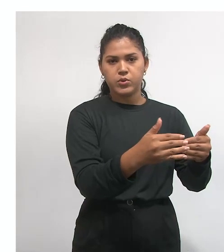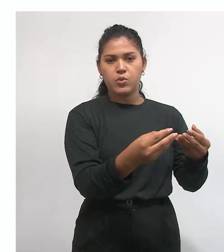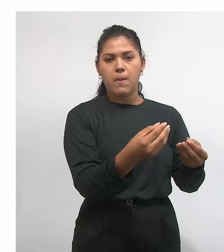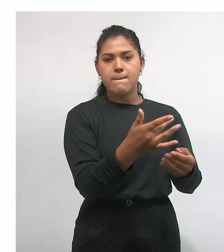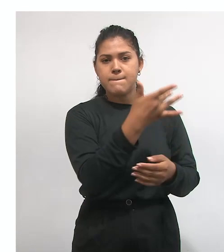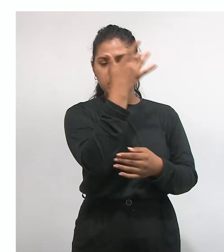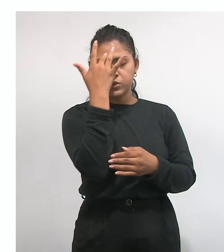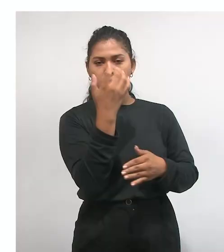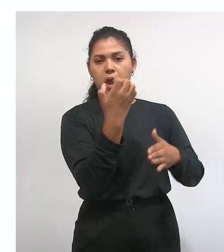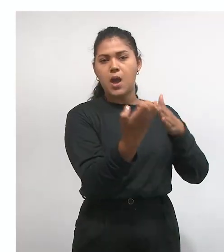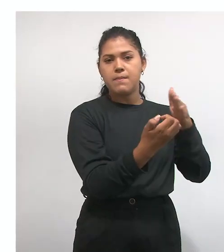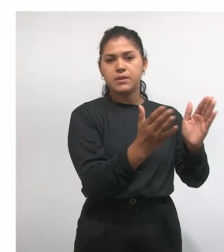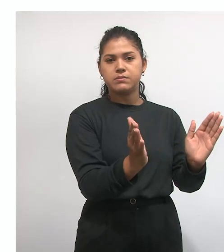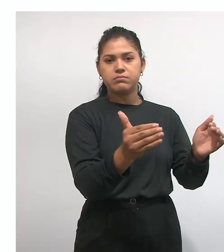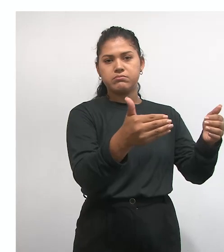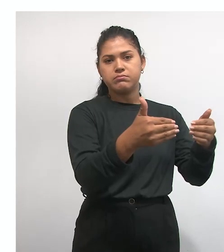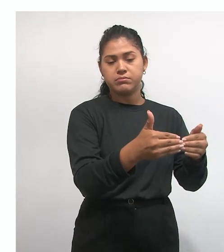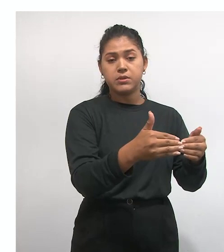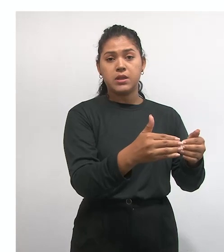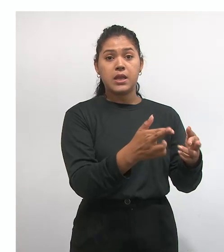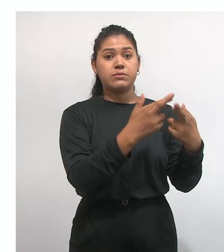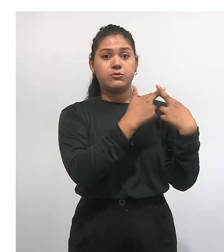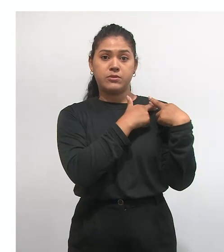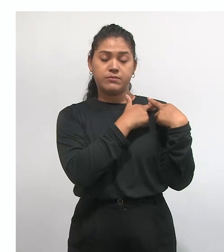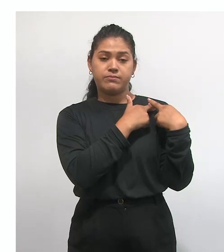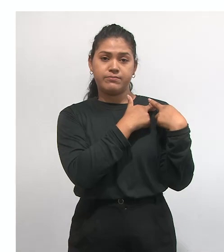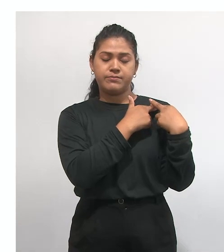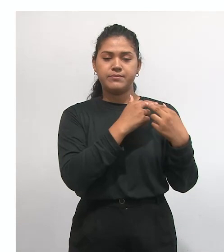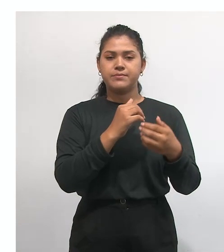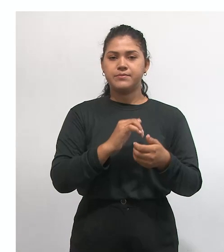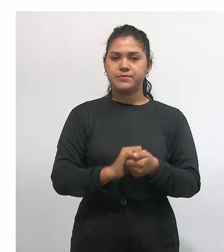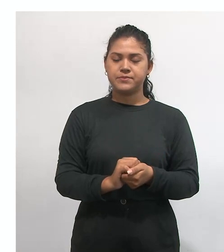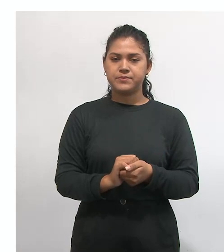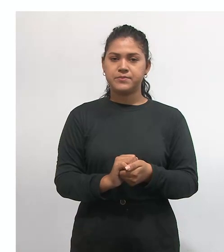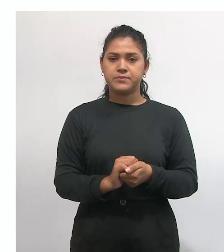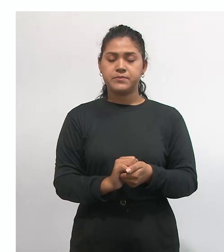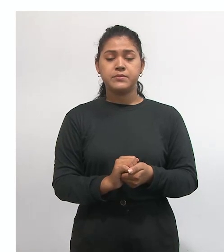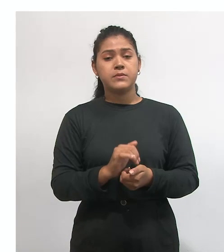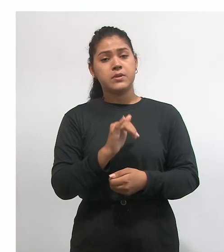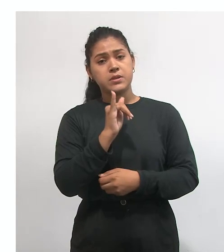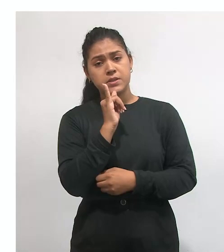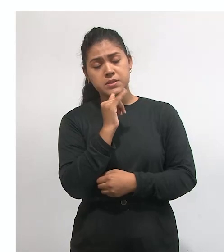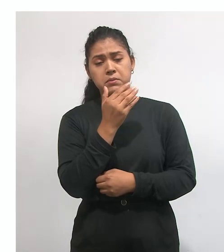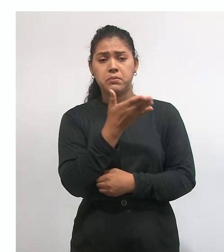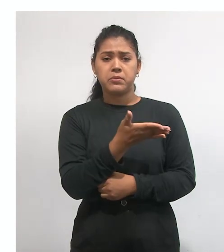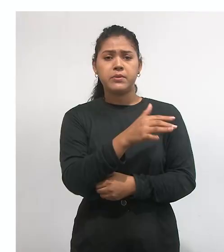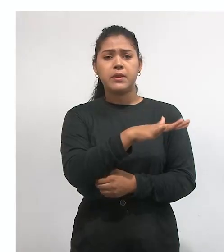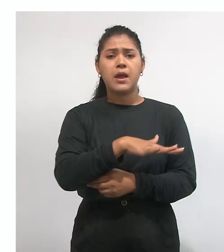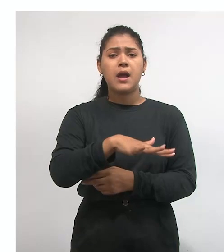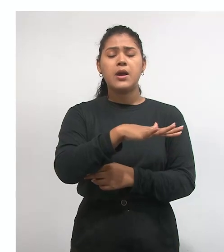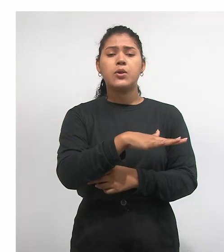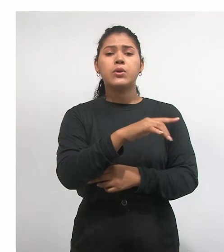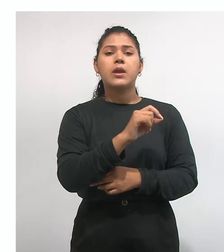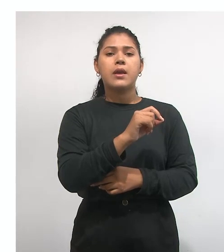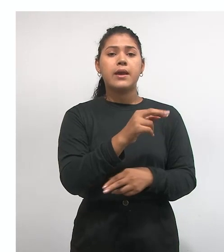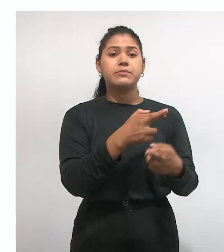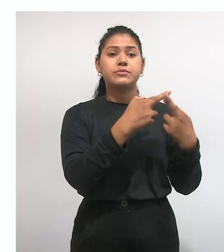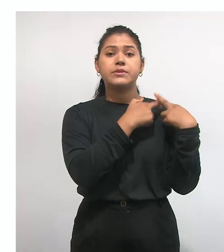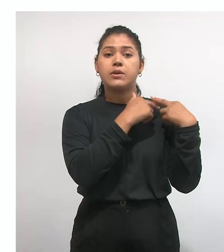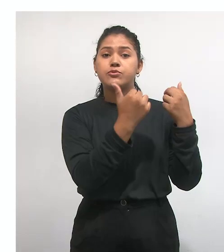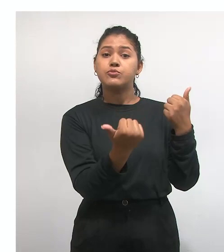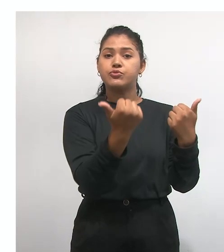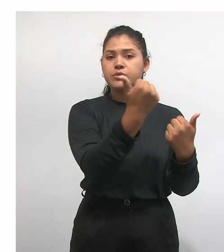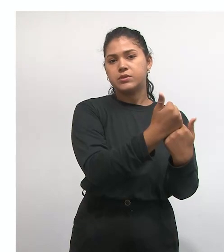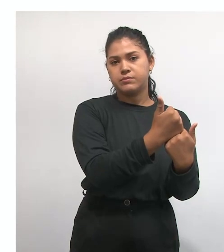será substituída pelo terceiro responsável. Então, aqui é o caso da responsabilidade por